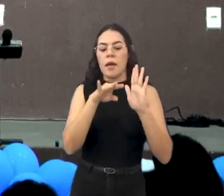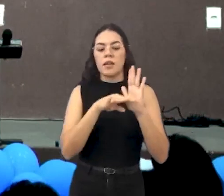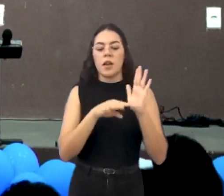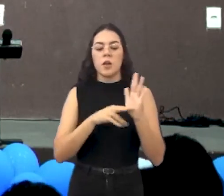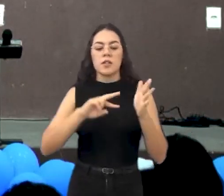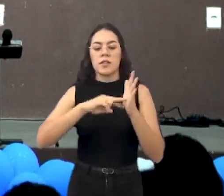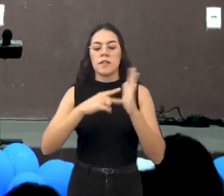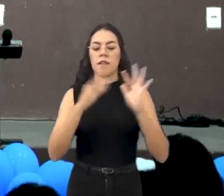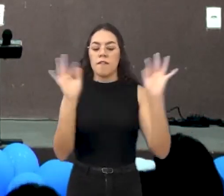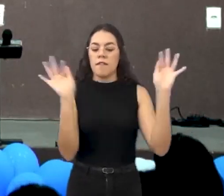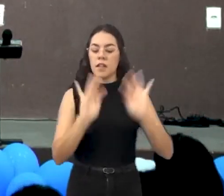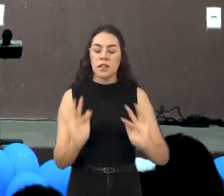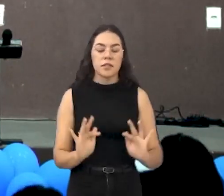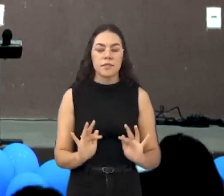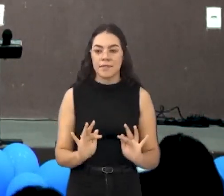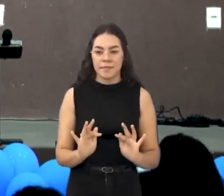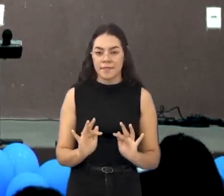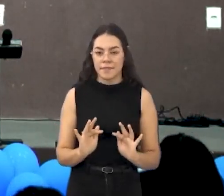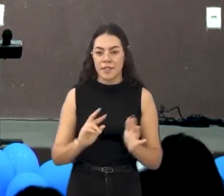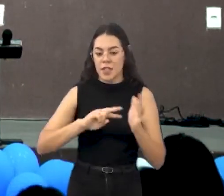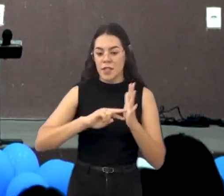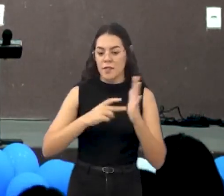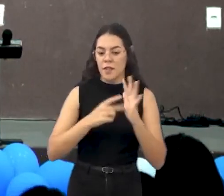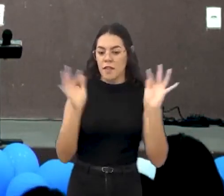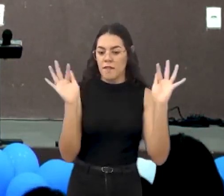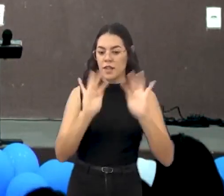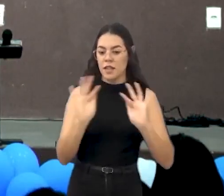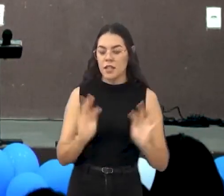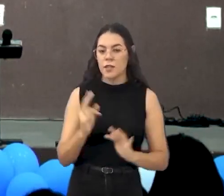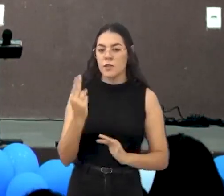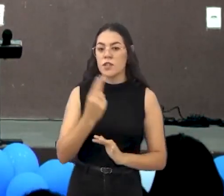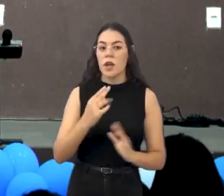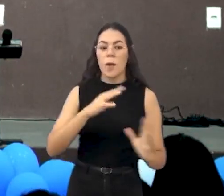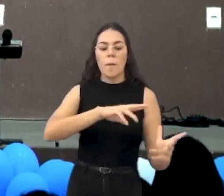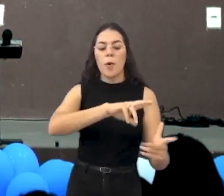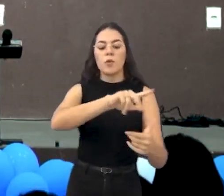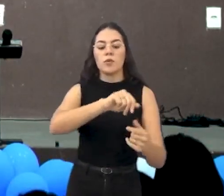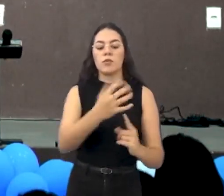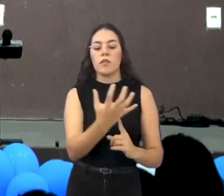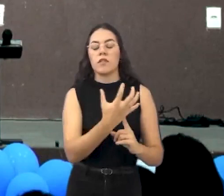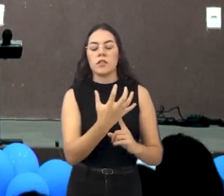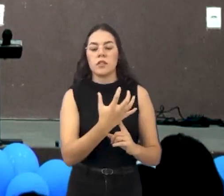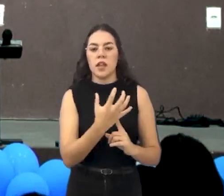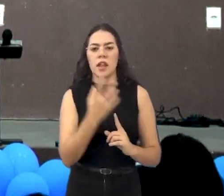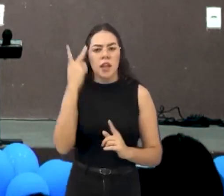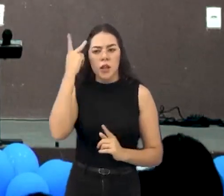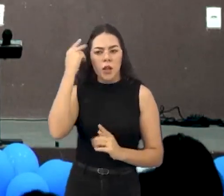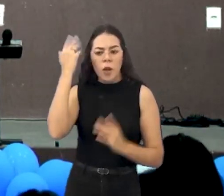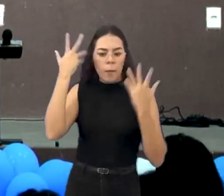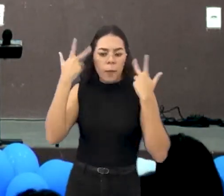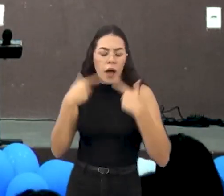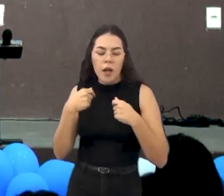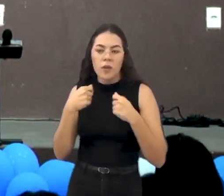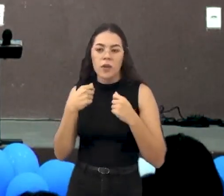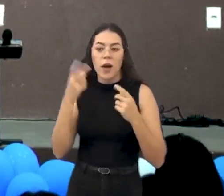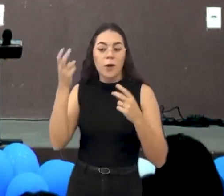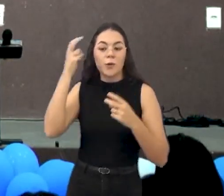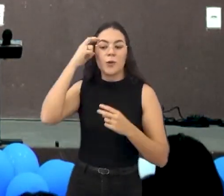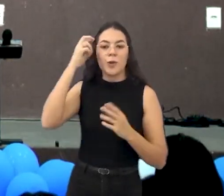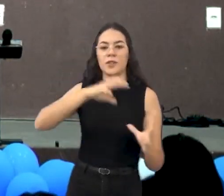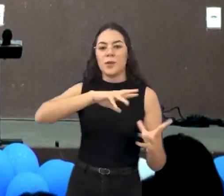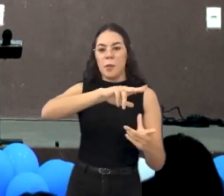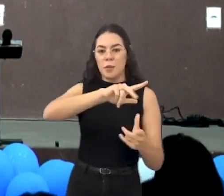felicidade, que a gente define normalmente esse padrão a partir do mundo ao nosso redor. É natural, a gente aprende a cultura porque a gente cresce